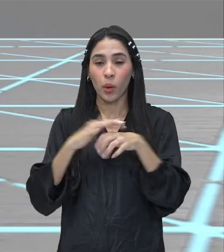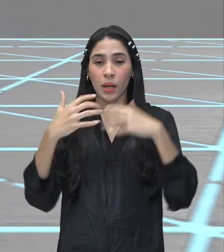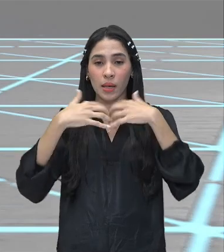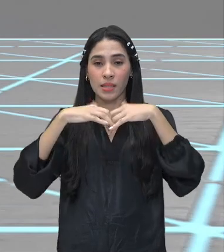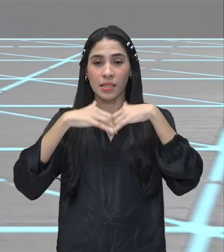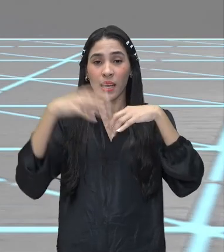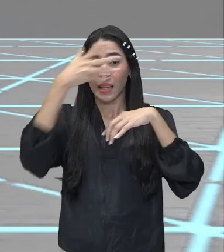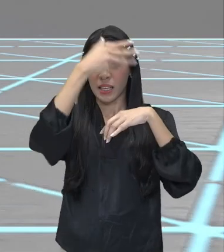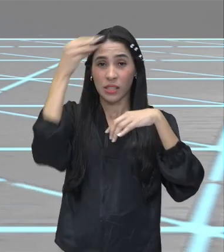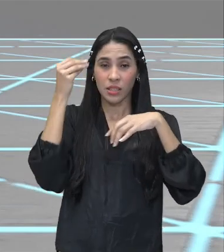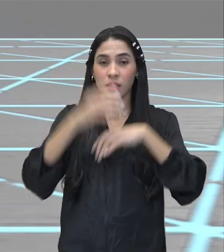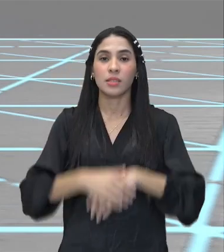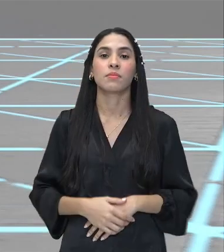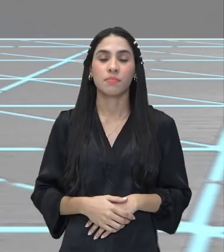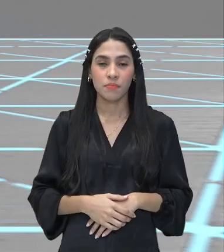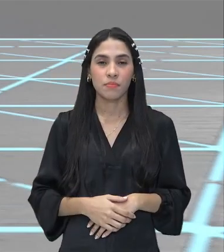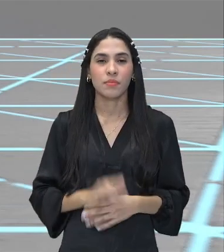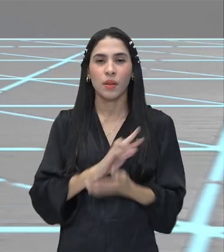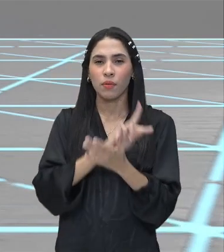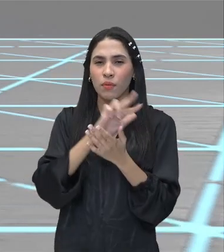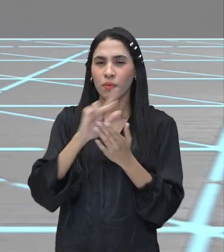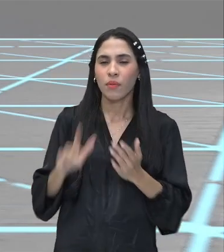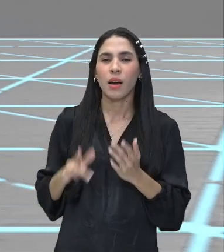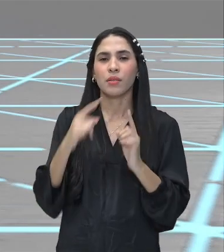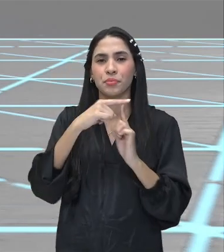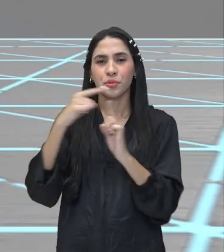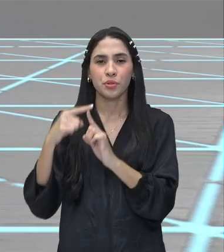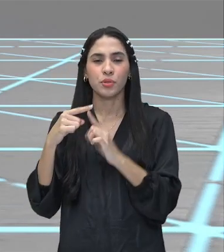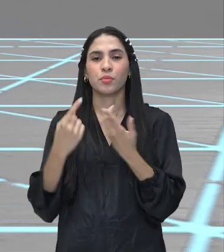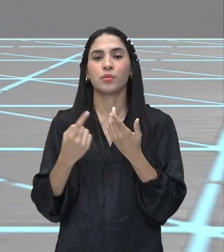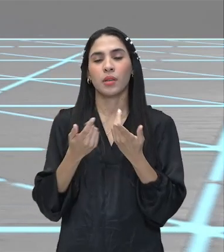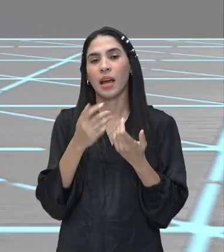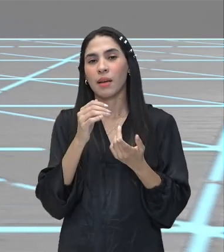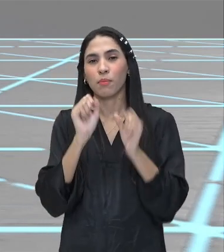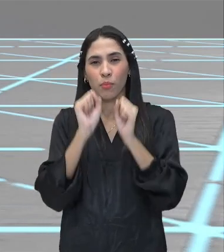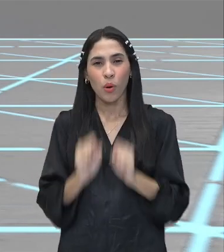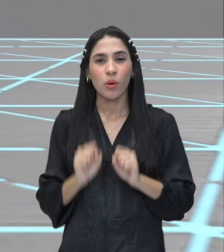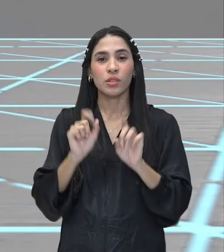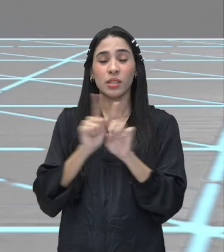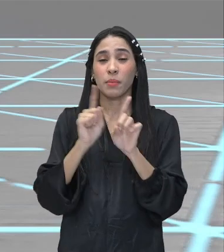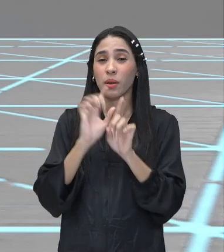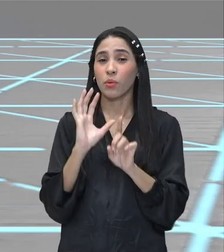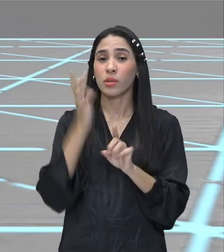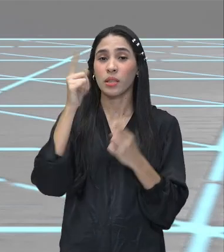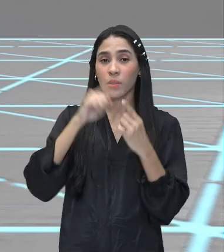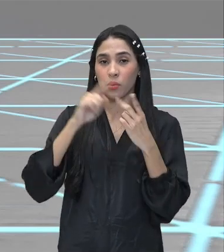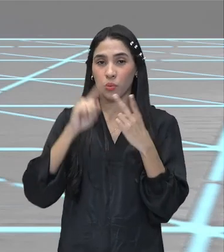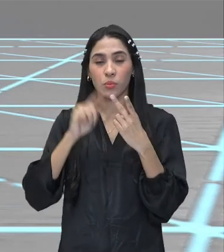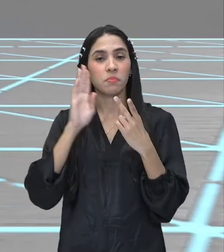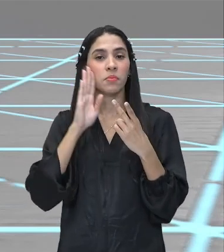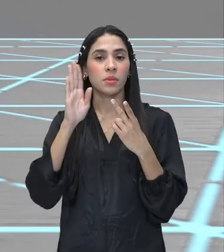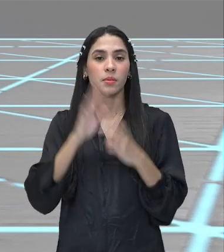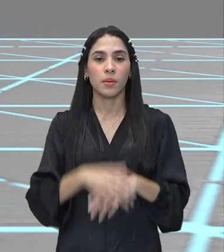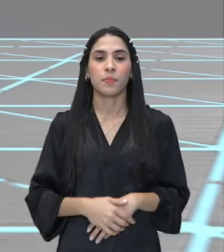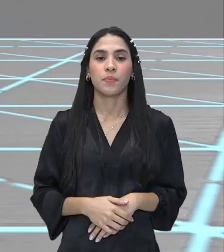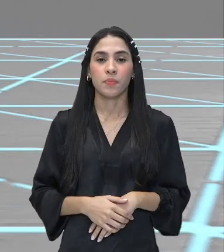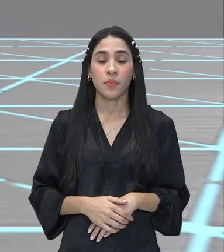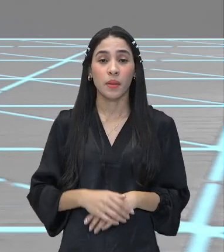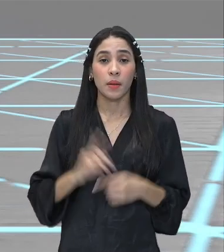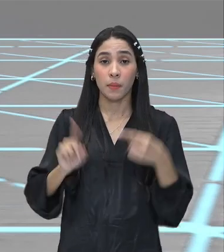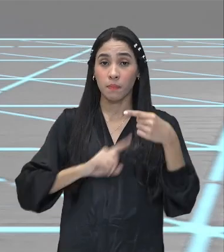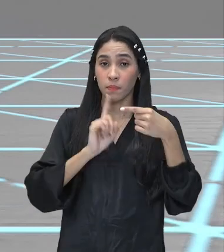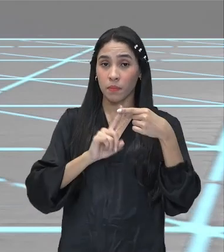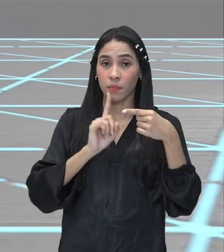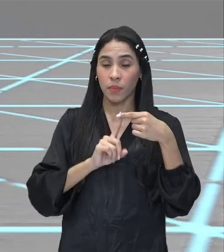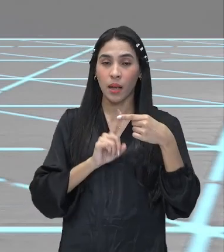afeta a memória e outras funções cognitivas e pode se manifestar de duas formas principais, sendo a primeira